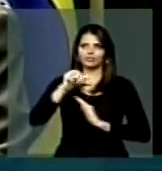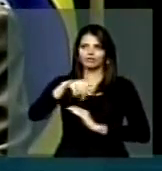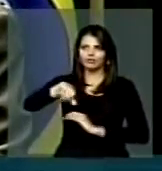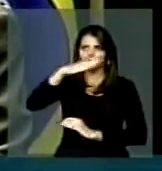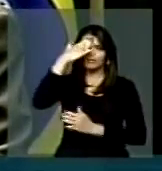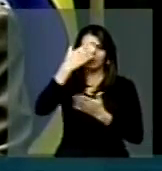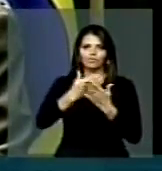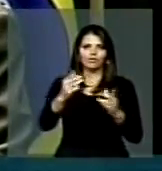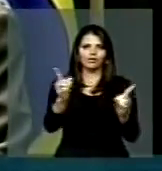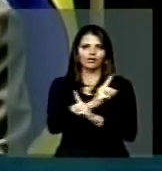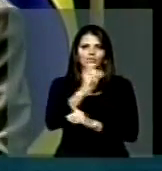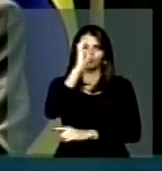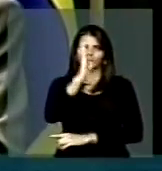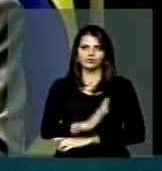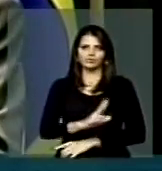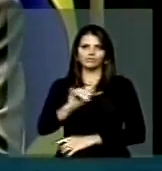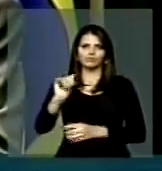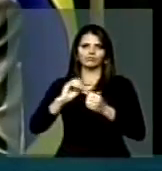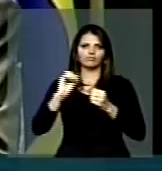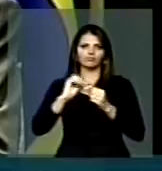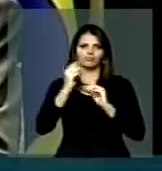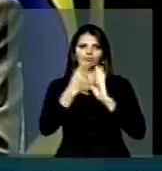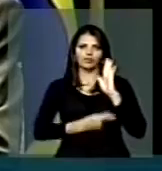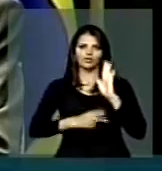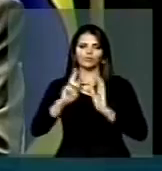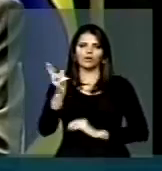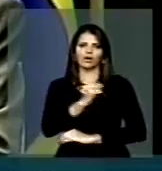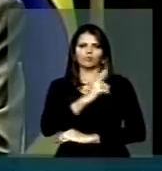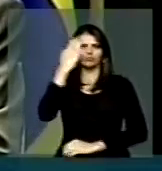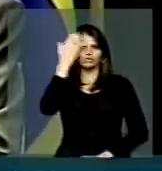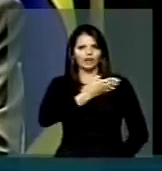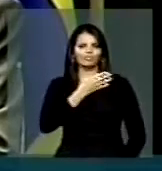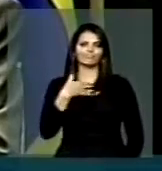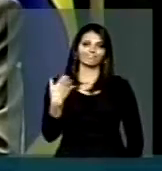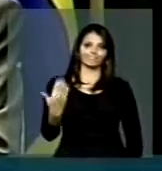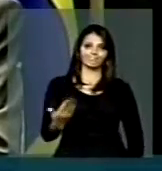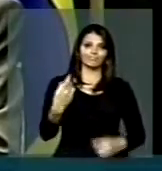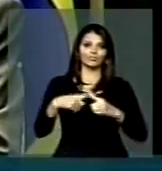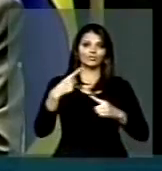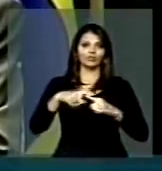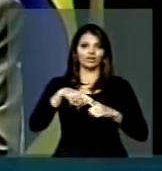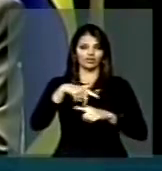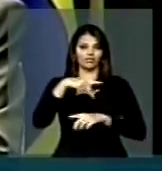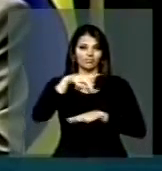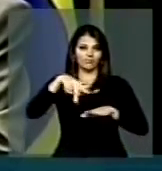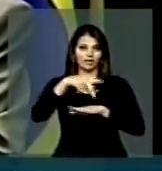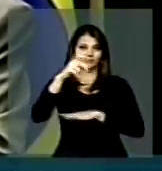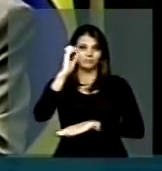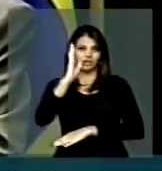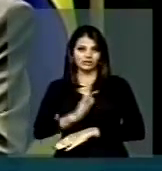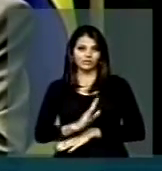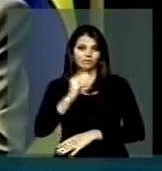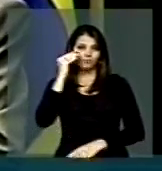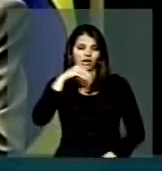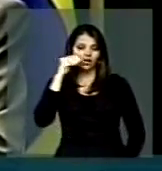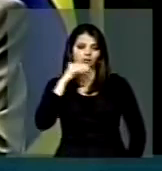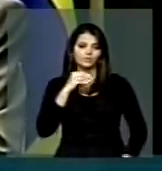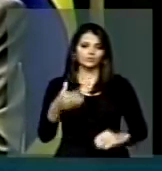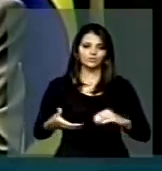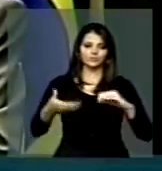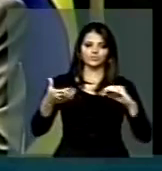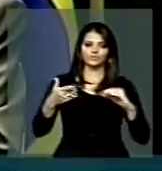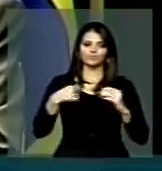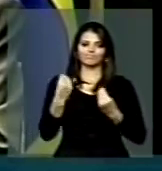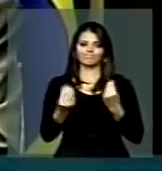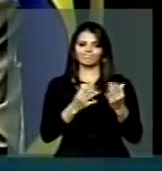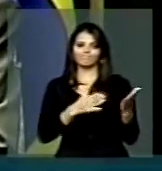que o Brasil vai realmente fazer alguma coisa séria, porque a situação brasileira é frágil, o Congresso estava naquele momento